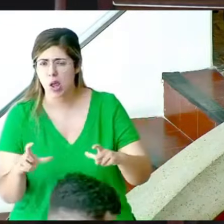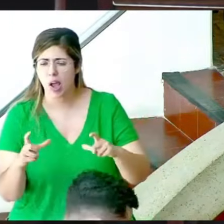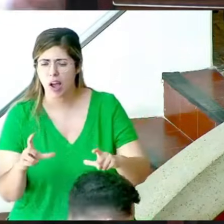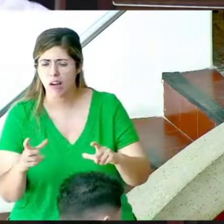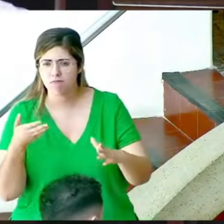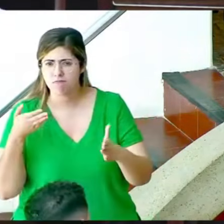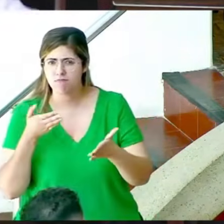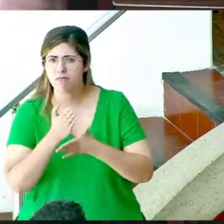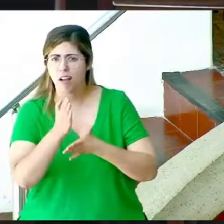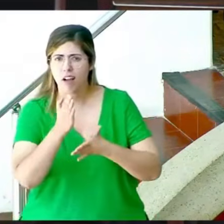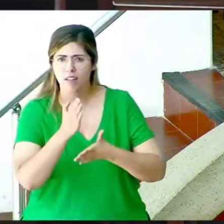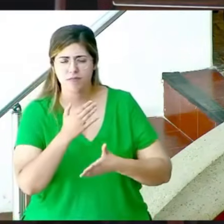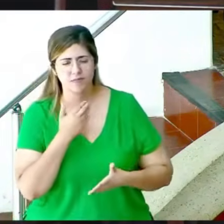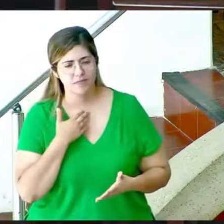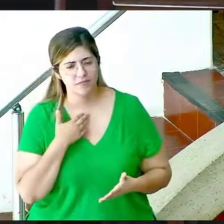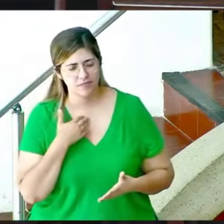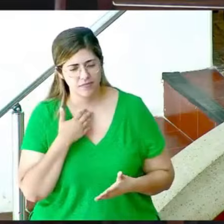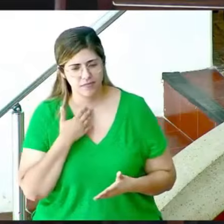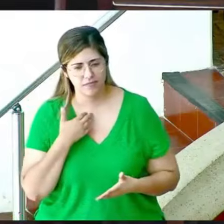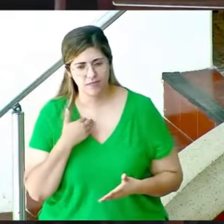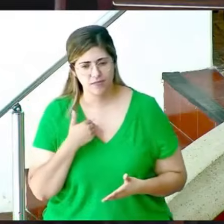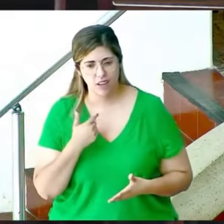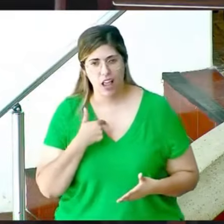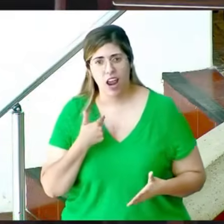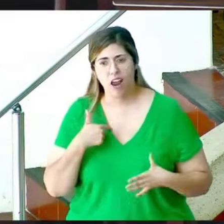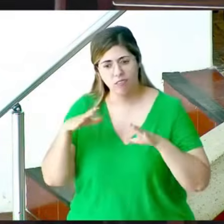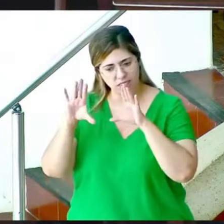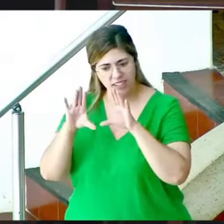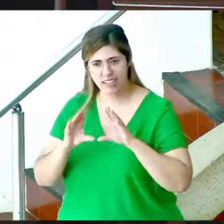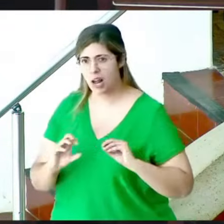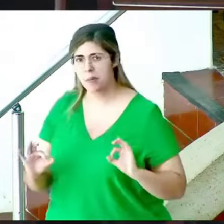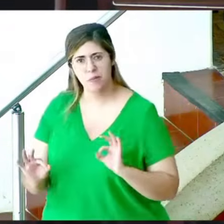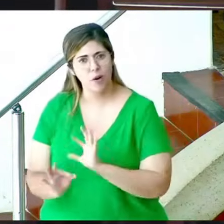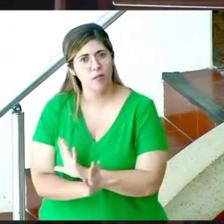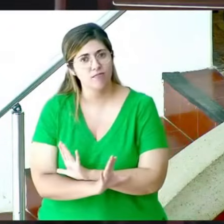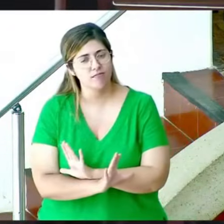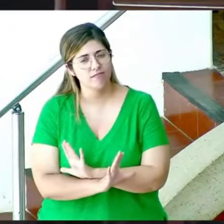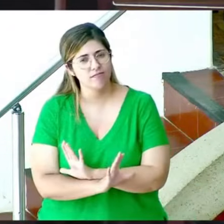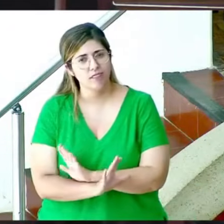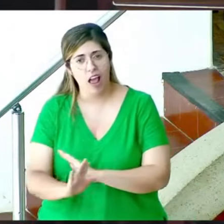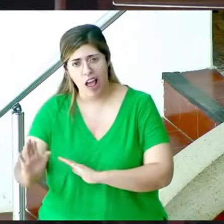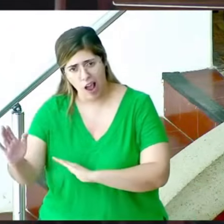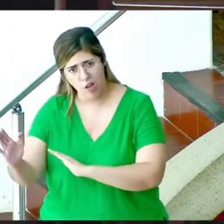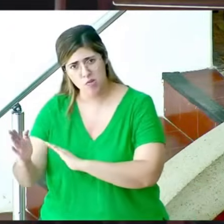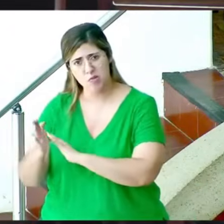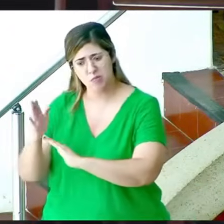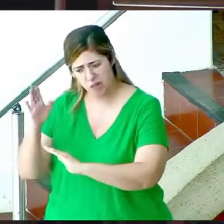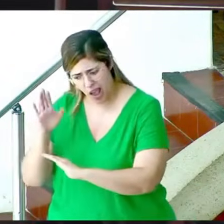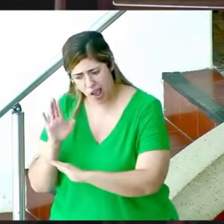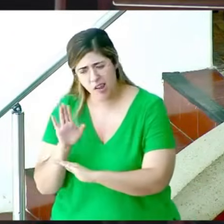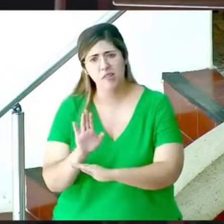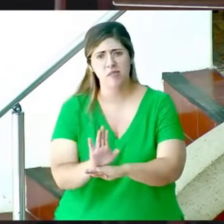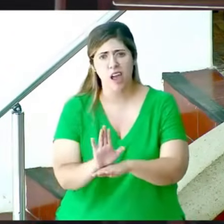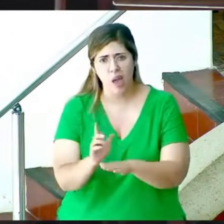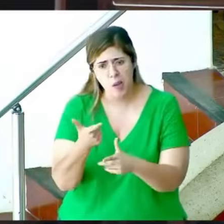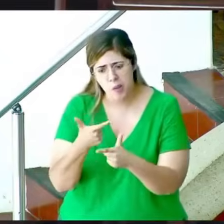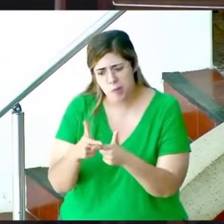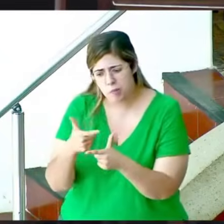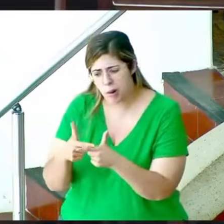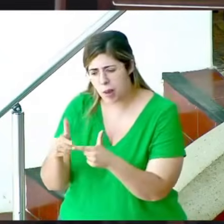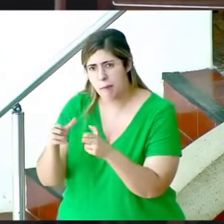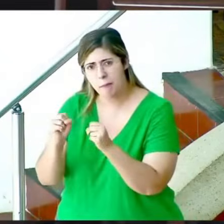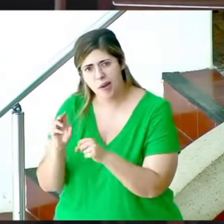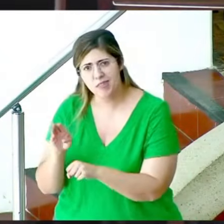de receber quem chegar aqui e dizer: eu estou aqui, a gente está aqui, nós te ajudamos aqui, qual é o seu problema? Como é que a gente pode ser útil